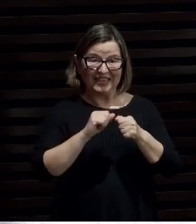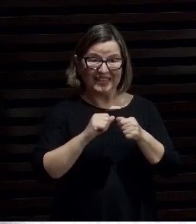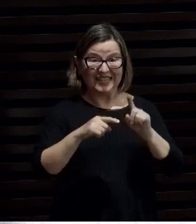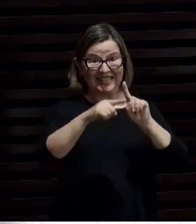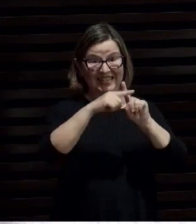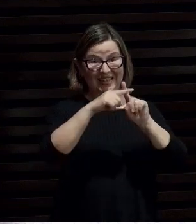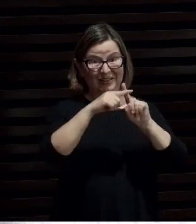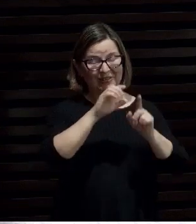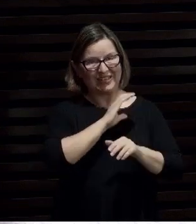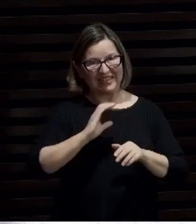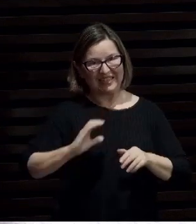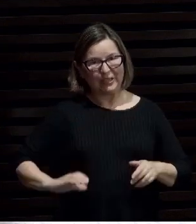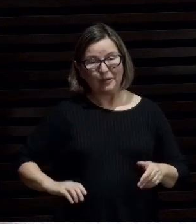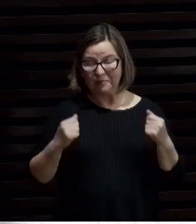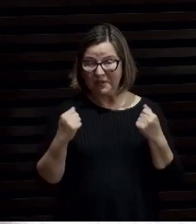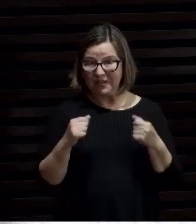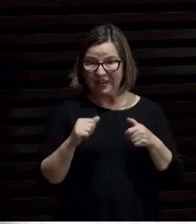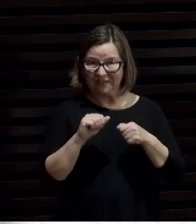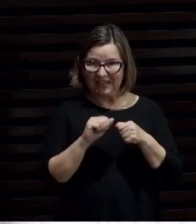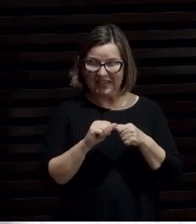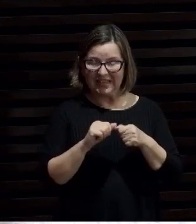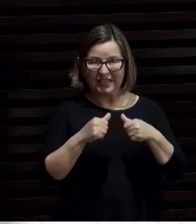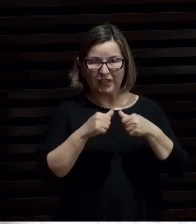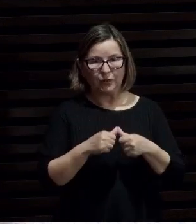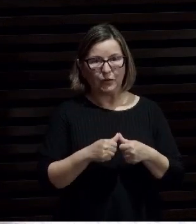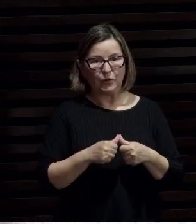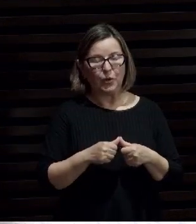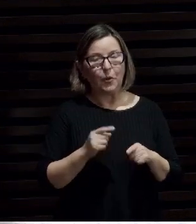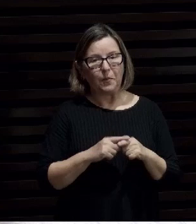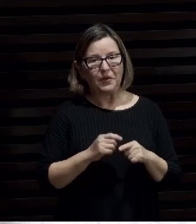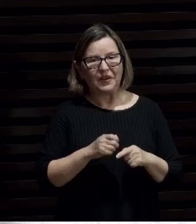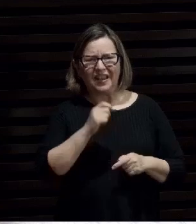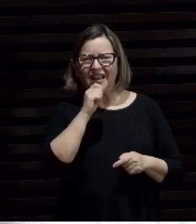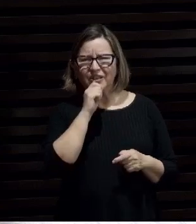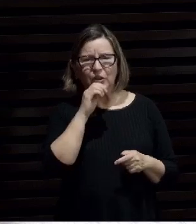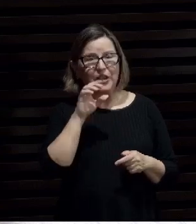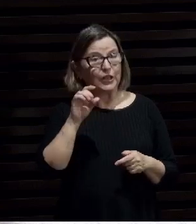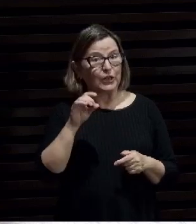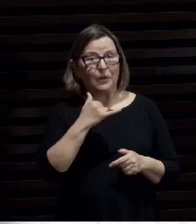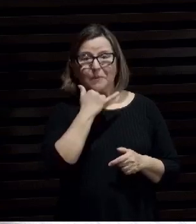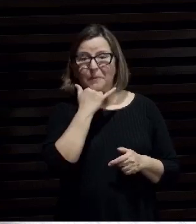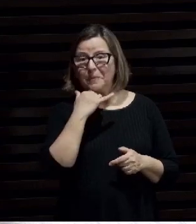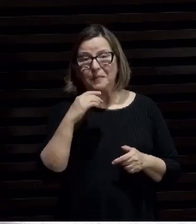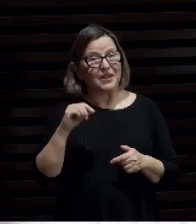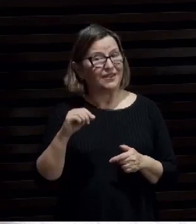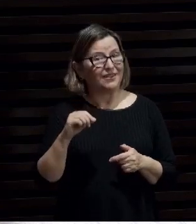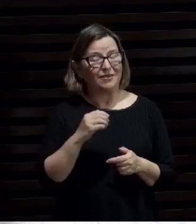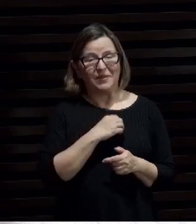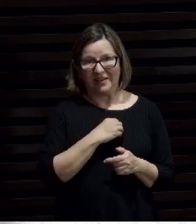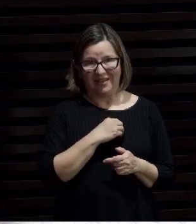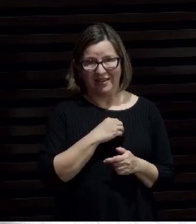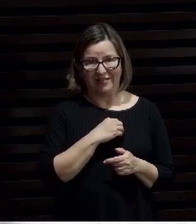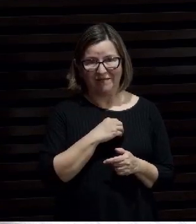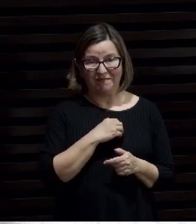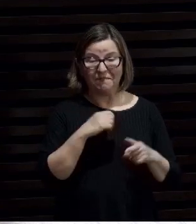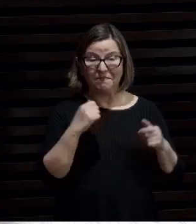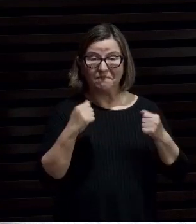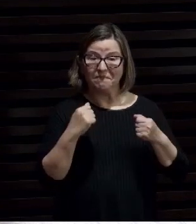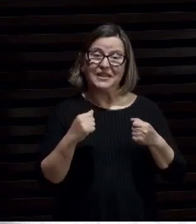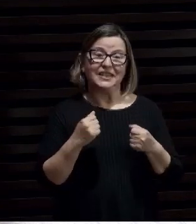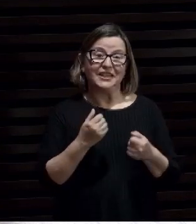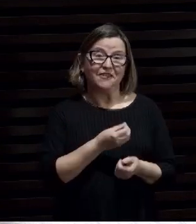fazer isso, meus amados, porque não adianta apenas perdoar pecado para quem não quer Deus. A doutrina da justificação é maravilhosa. Nós